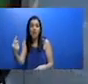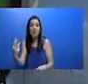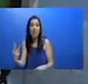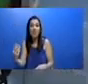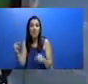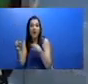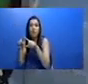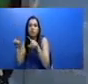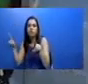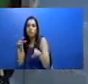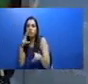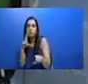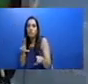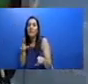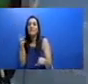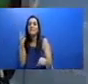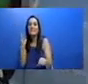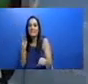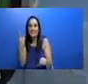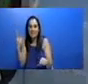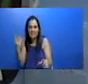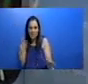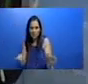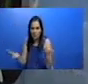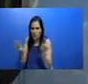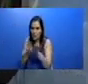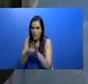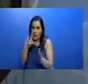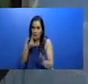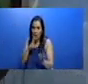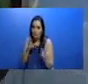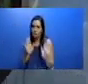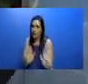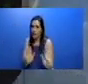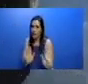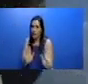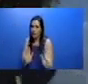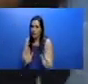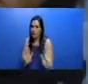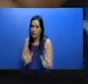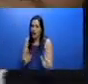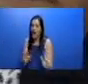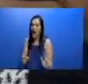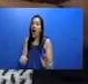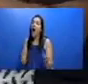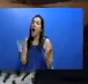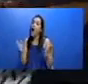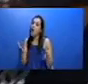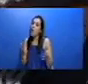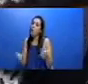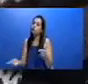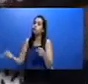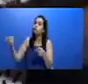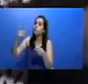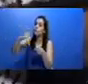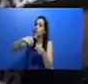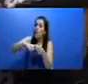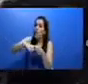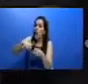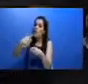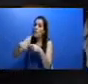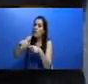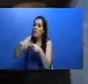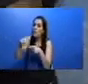no 33 que ela gastou? Já. Então, eu vou parar aqui. Agora, eu vou voltar no problema para descobrir o que ele queria saber